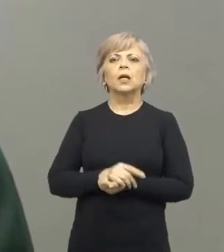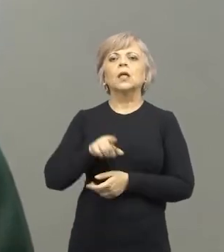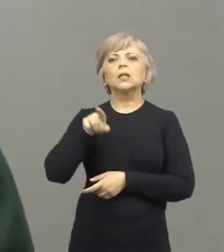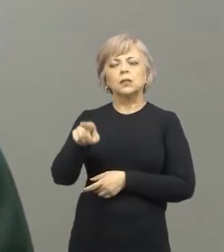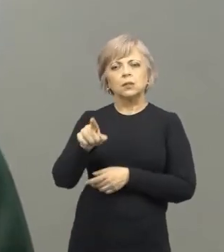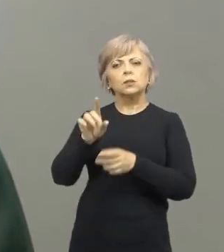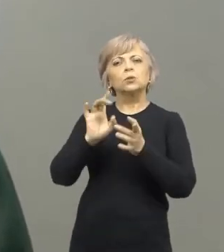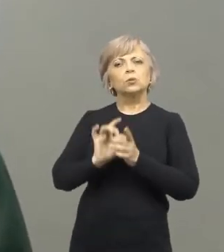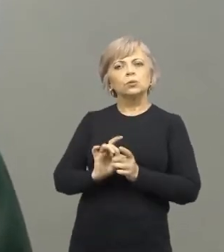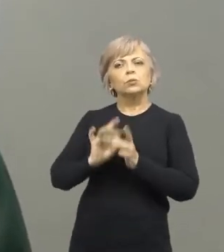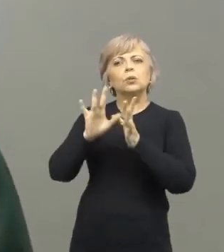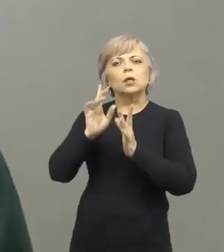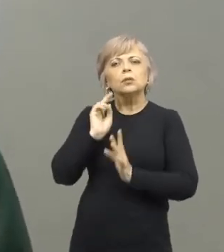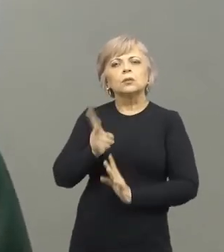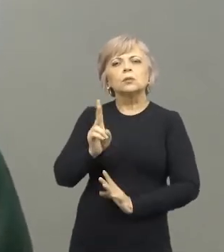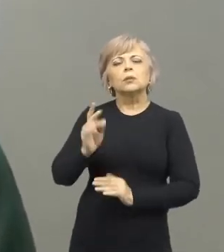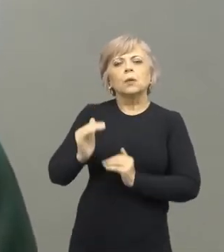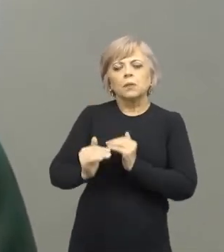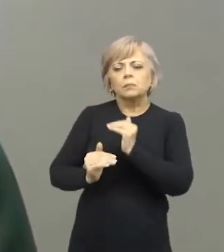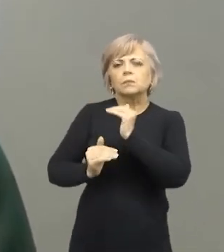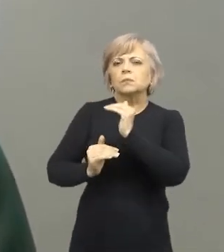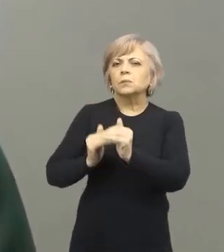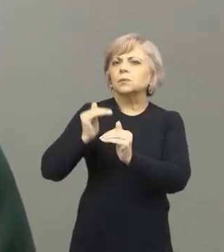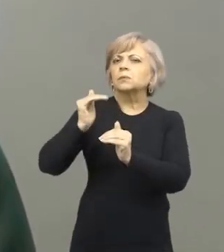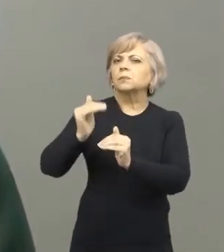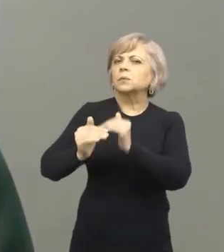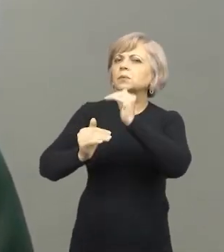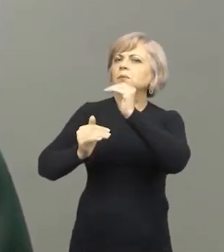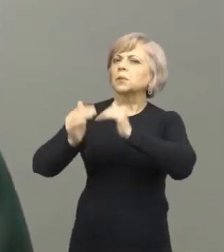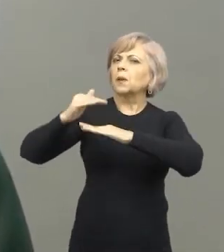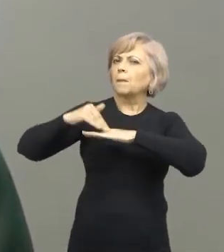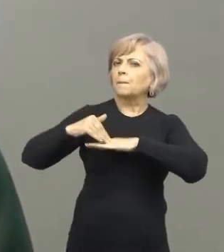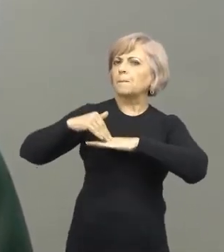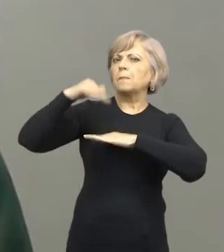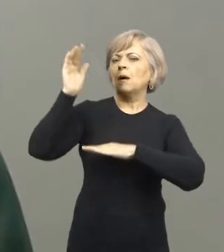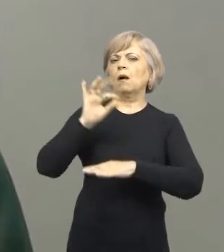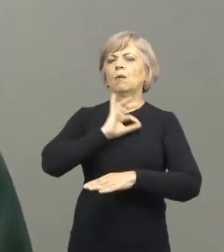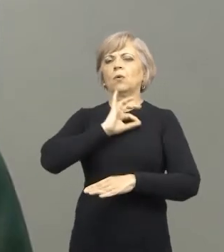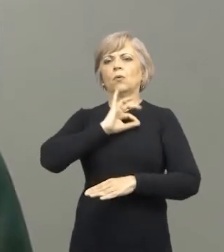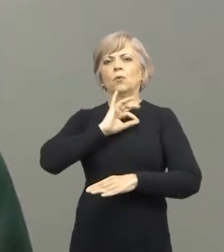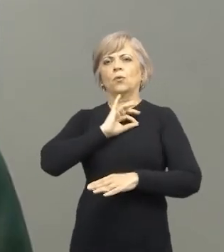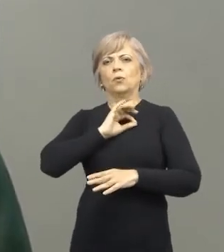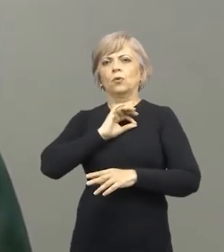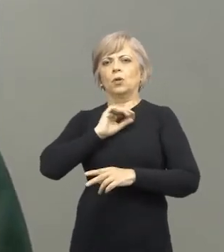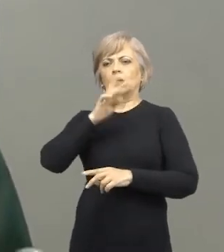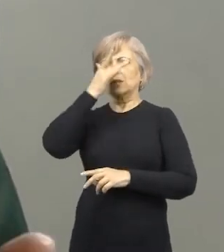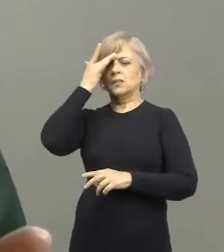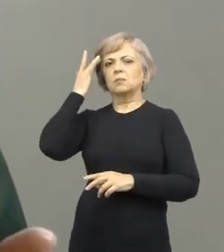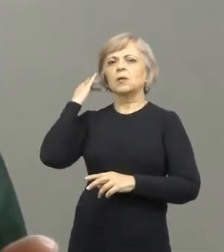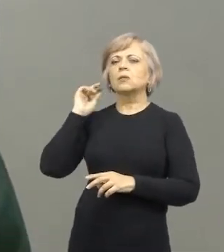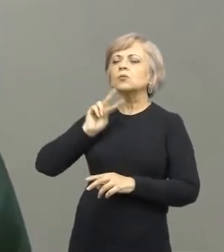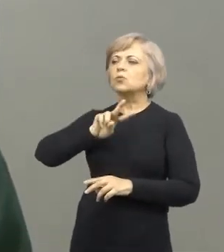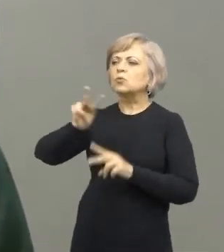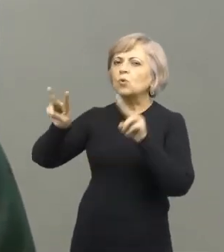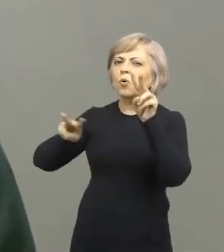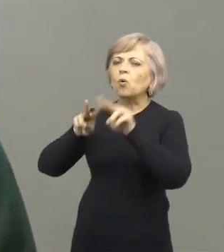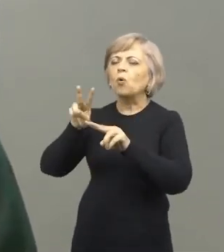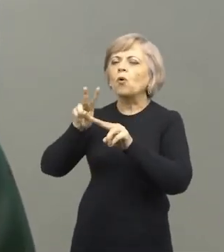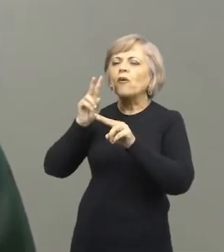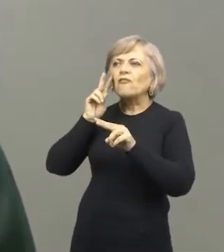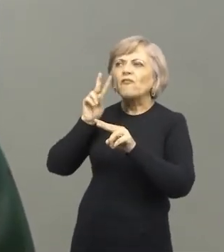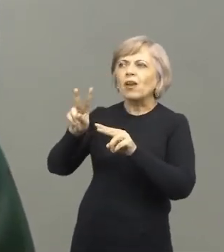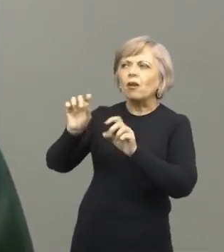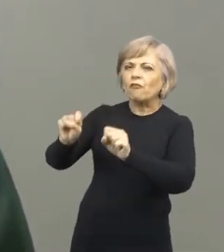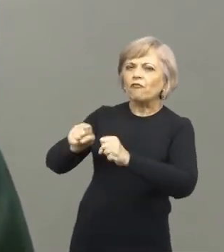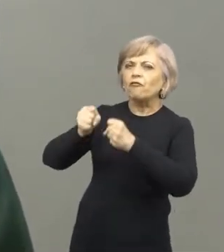permite cada vez mais que as polícias elas sejam vistas como uma força